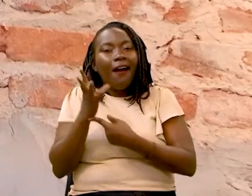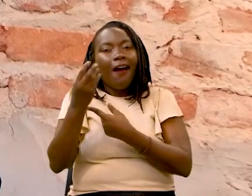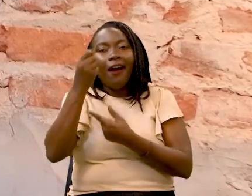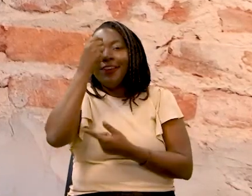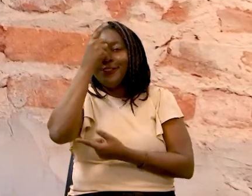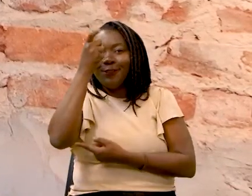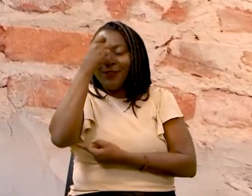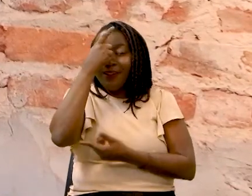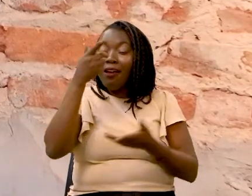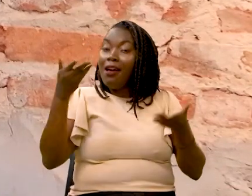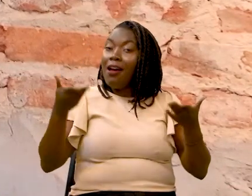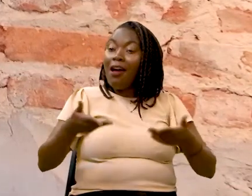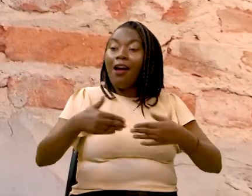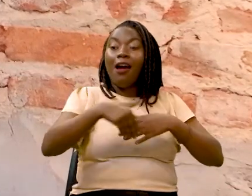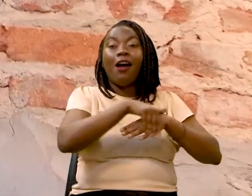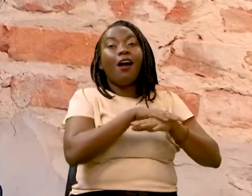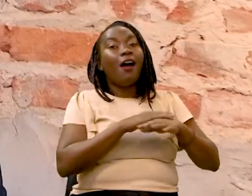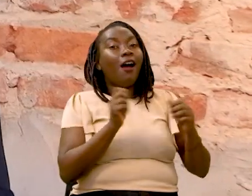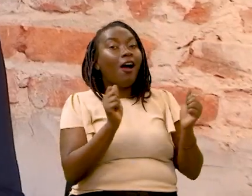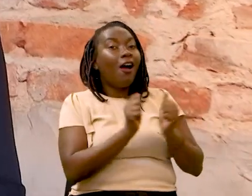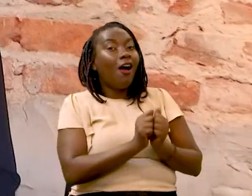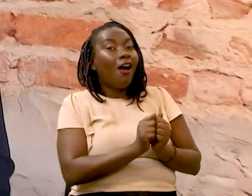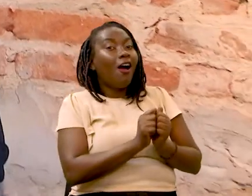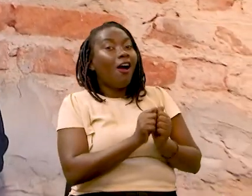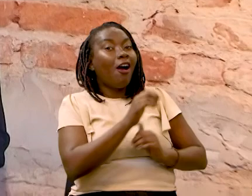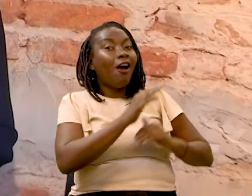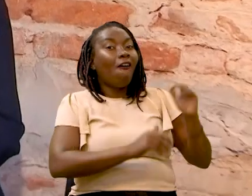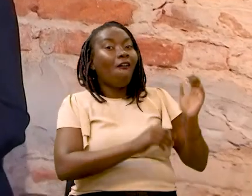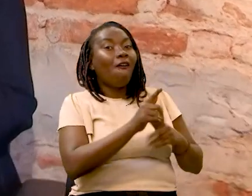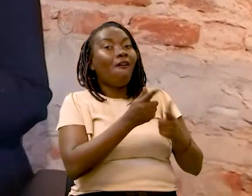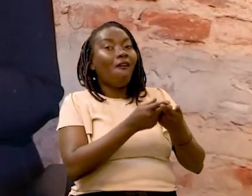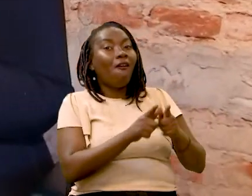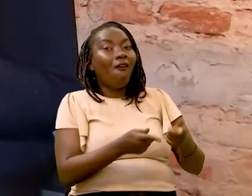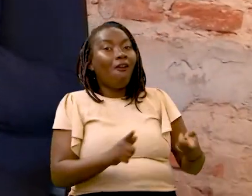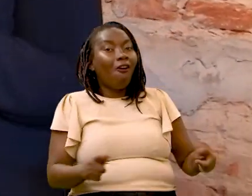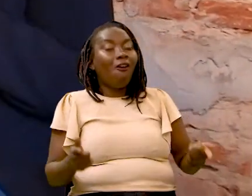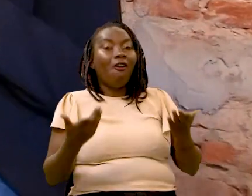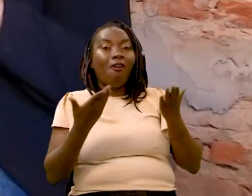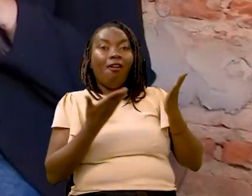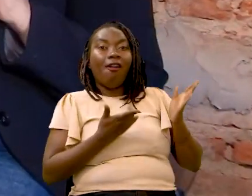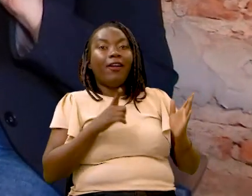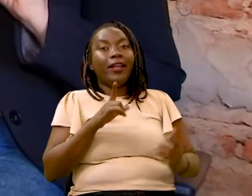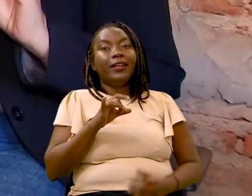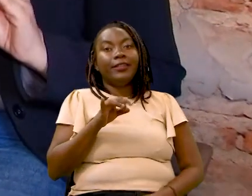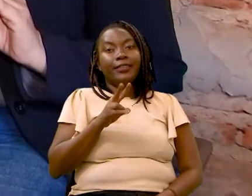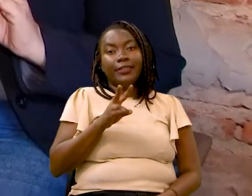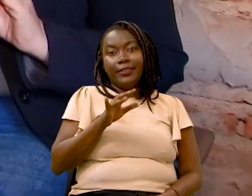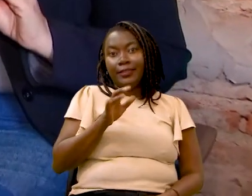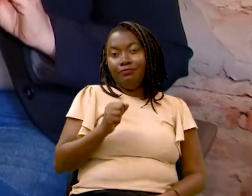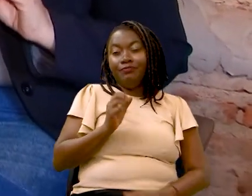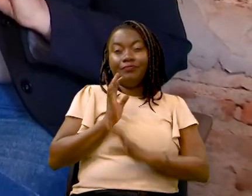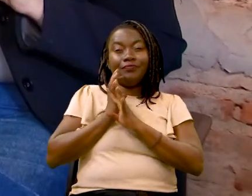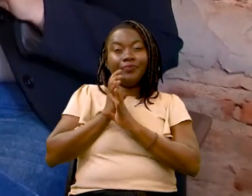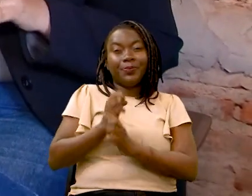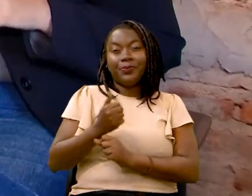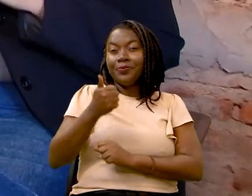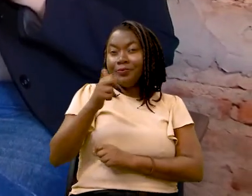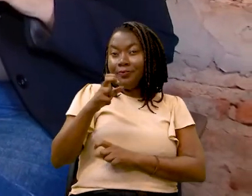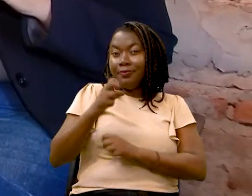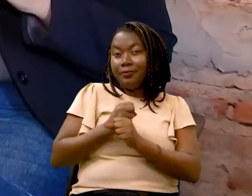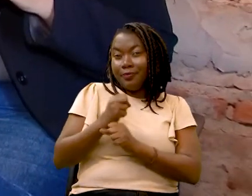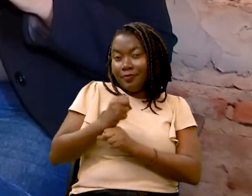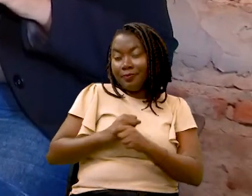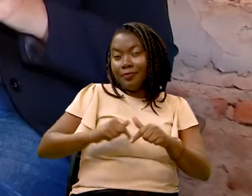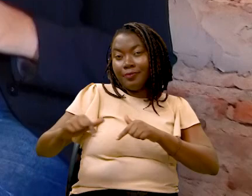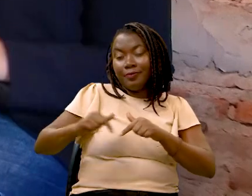cultura. Agora, nós vamos conversar com a galerista Lívia Douglas, ela que está há 15 anos no mercado e vai falar um